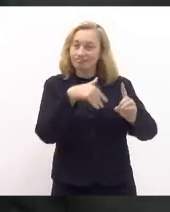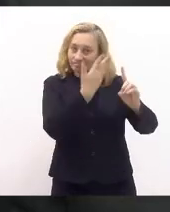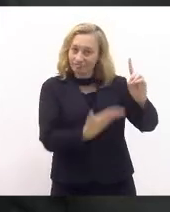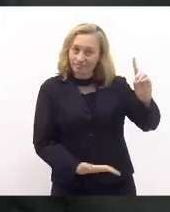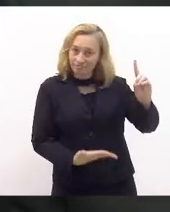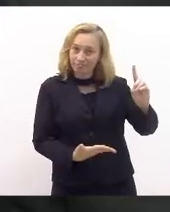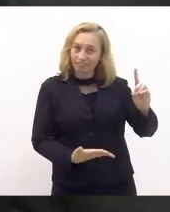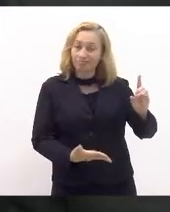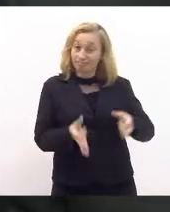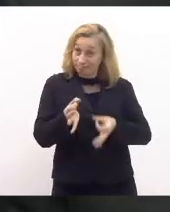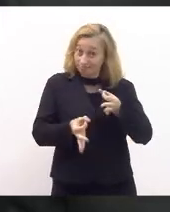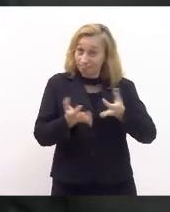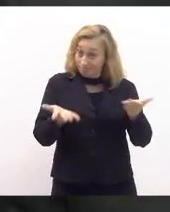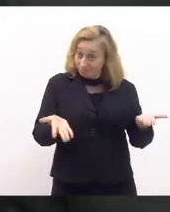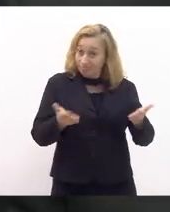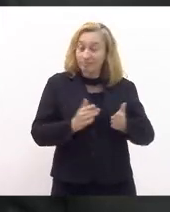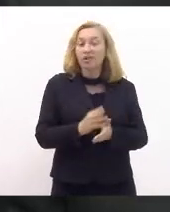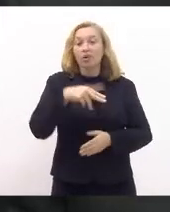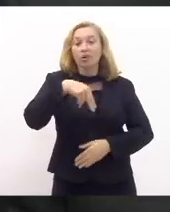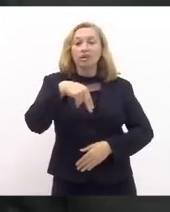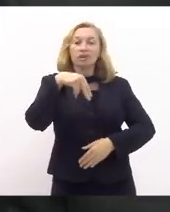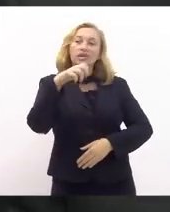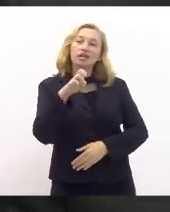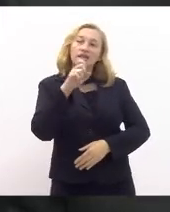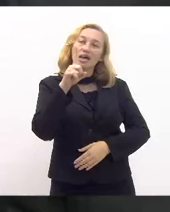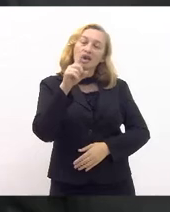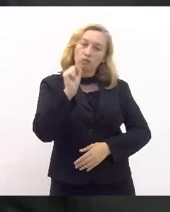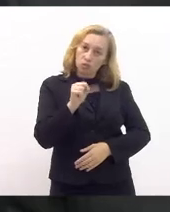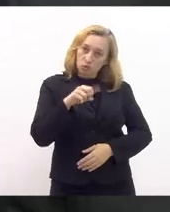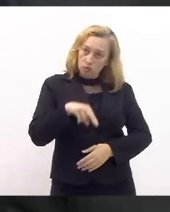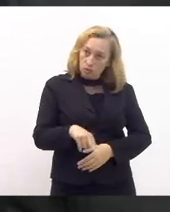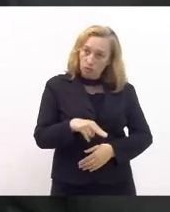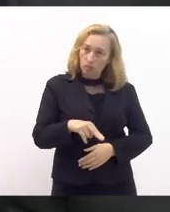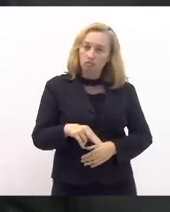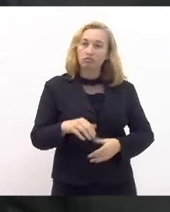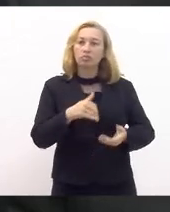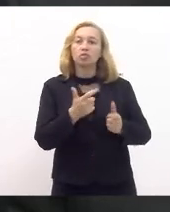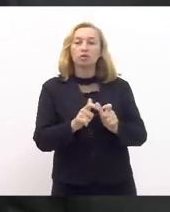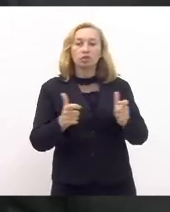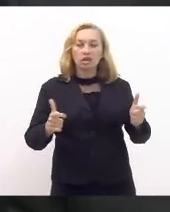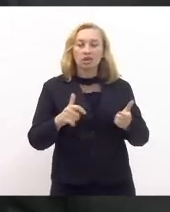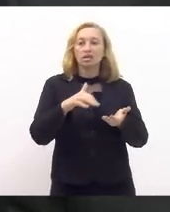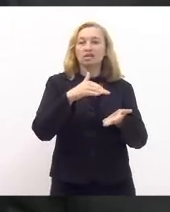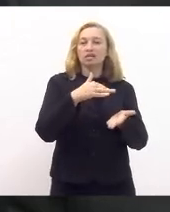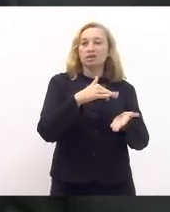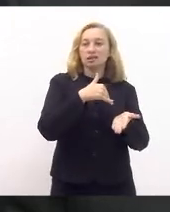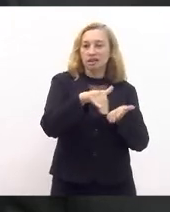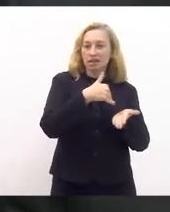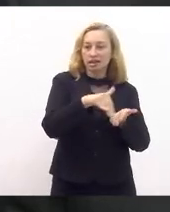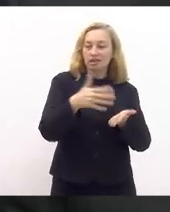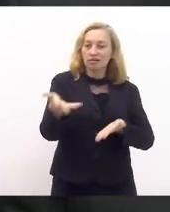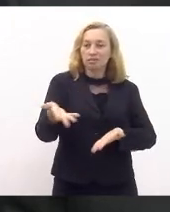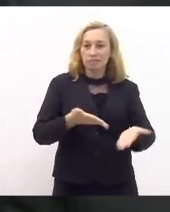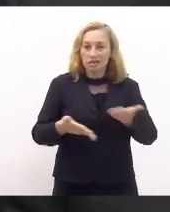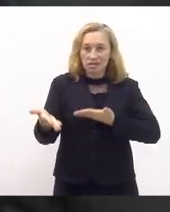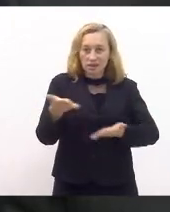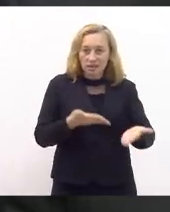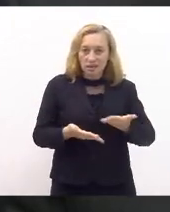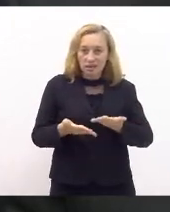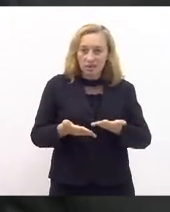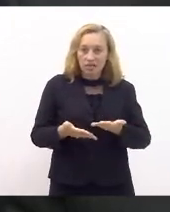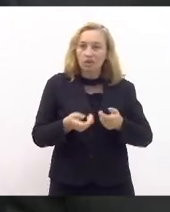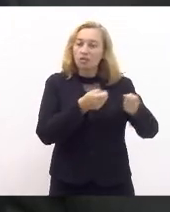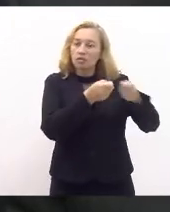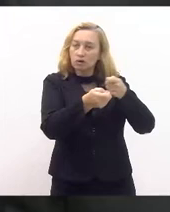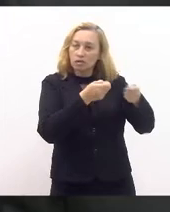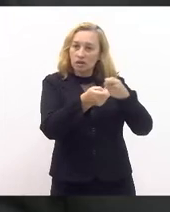homenagem. O Nelson é um grande secretário, fizemos muitas parcerias com a